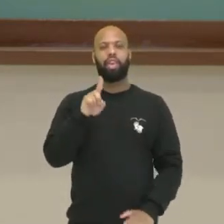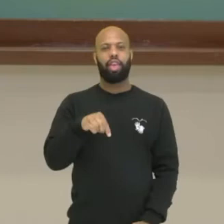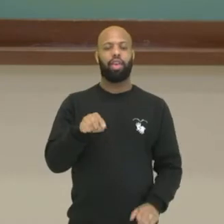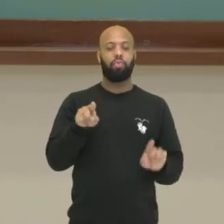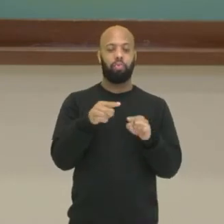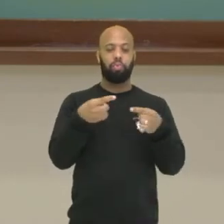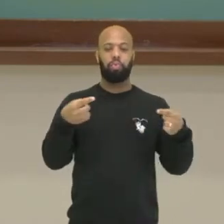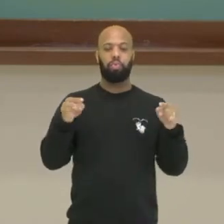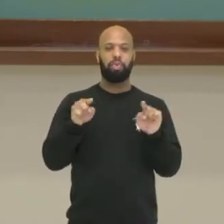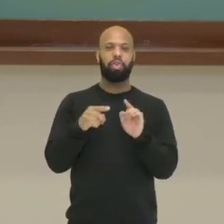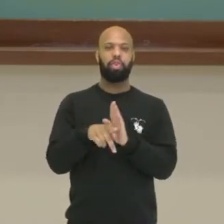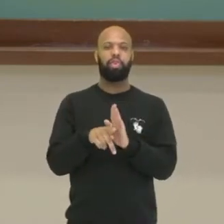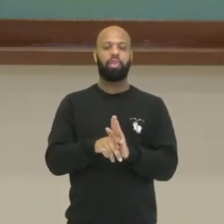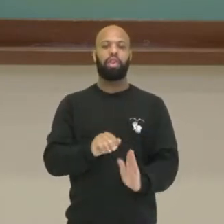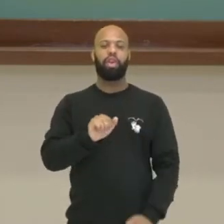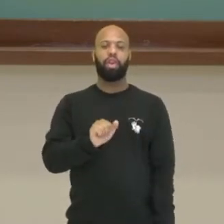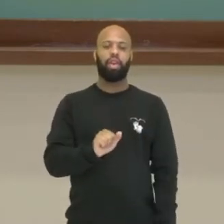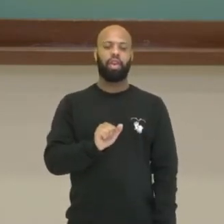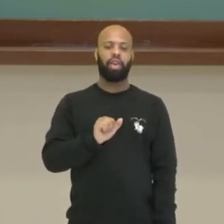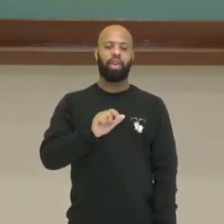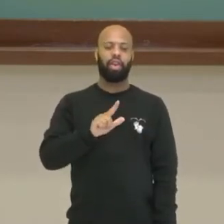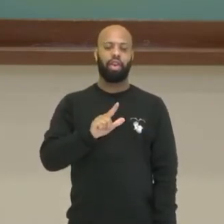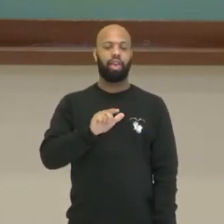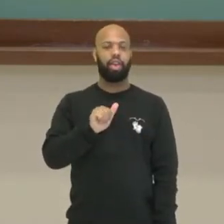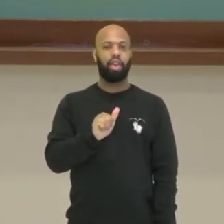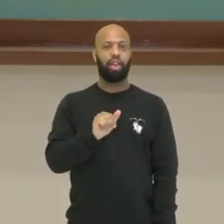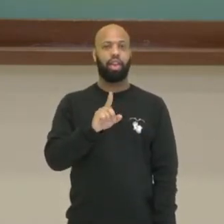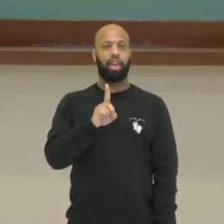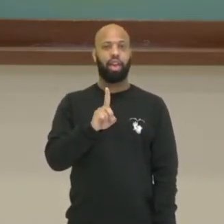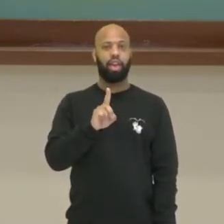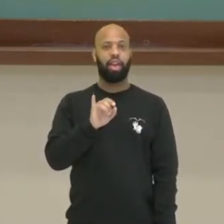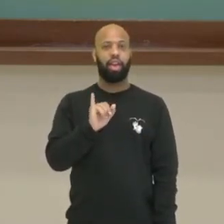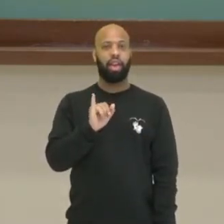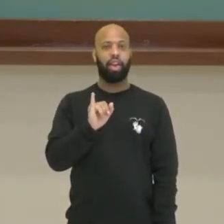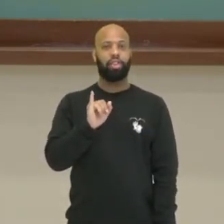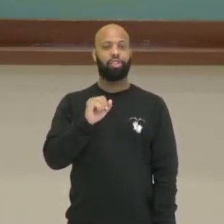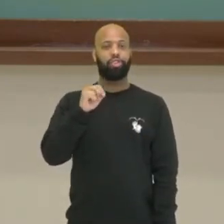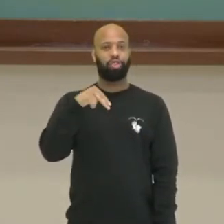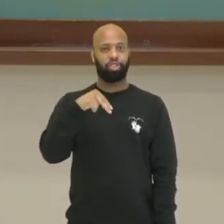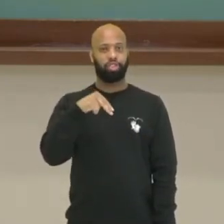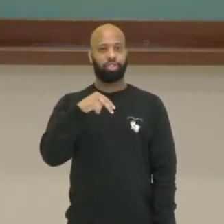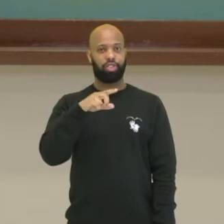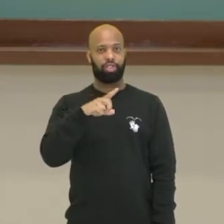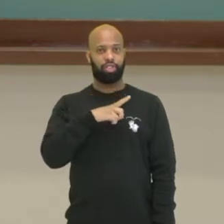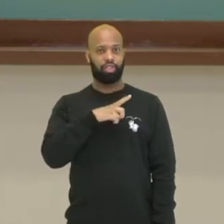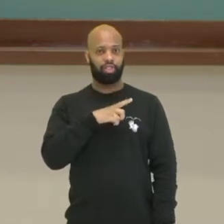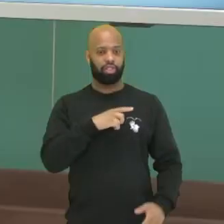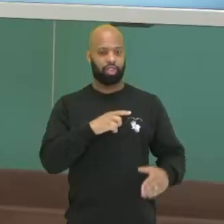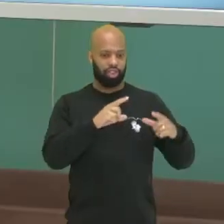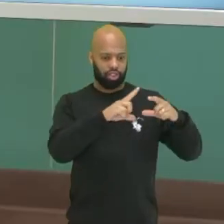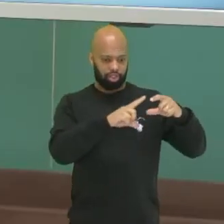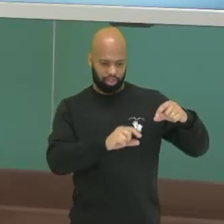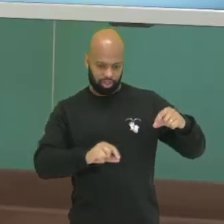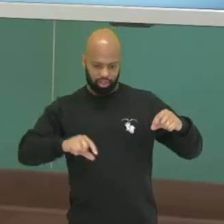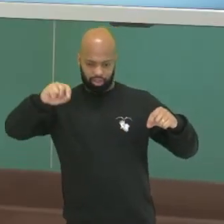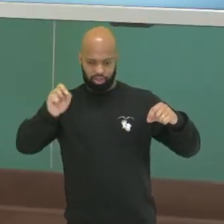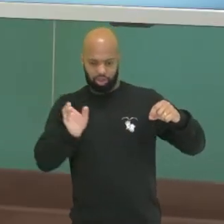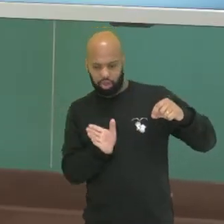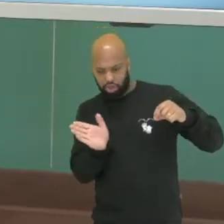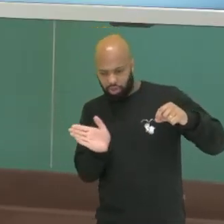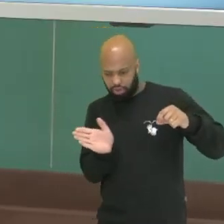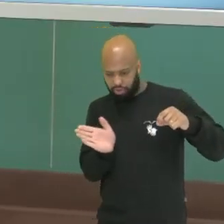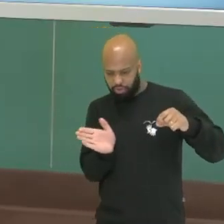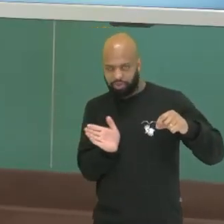o clássico da Disney. O que será que isso tem a ver com sonoplastia? Para contarmos